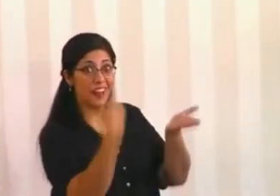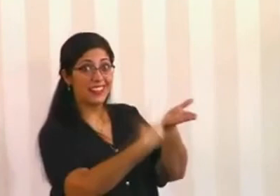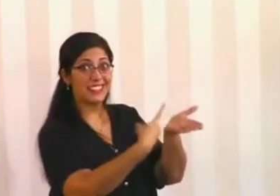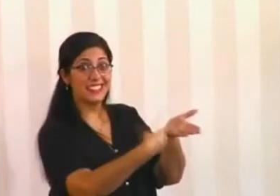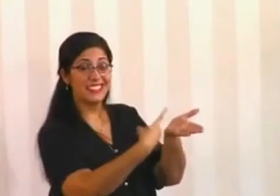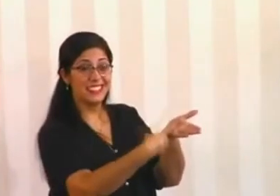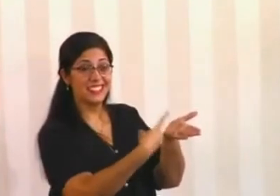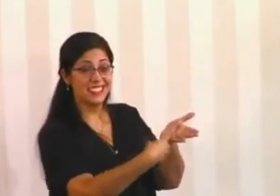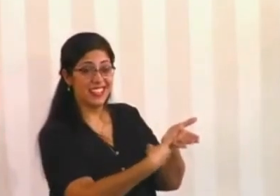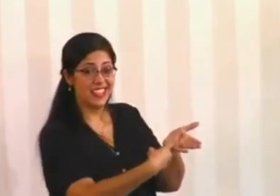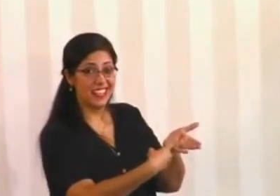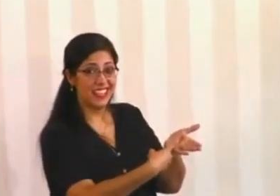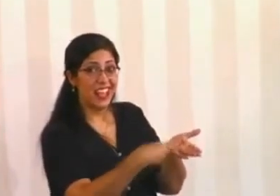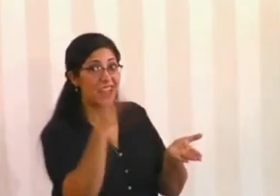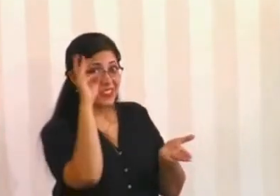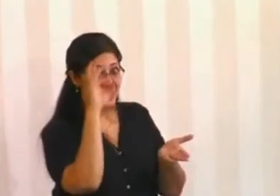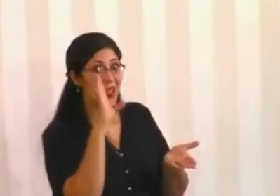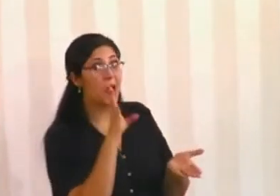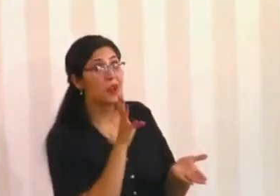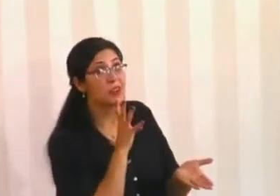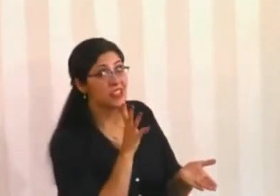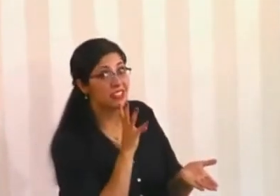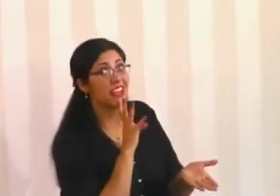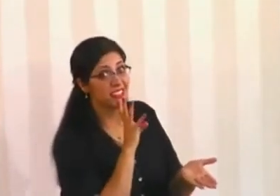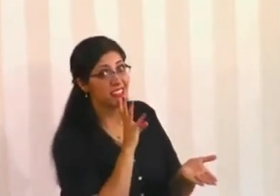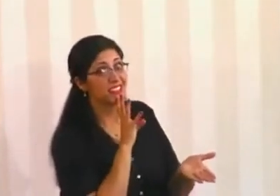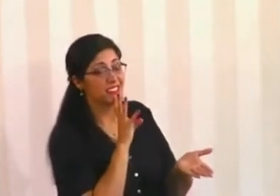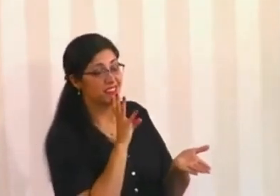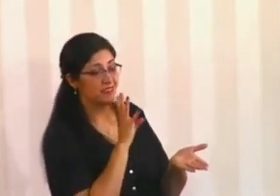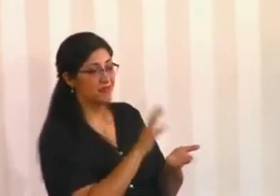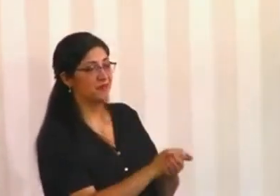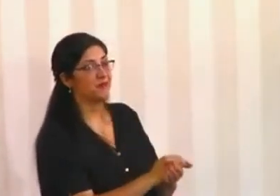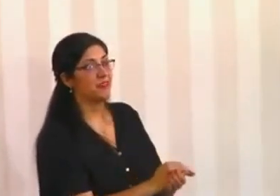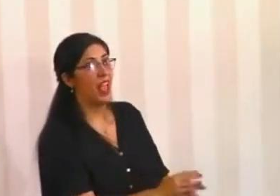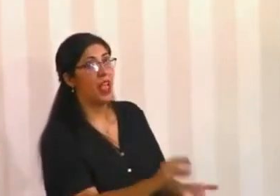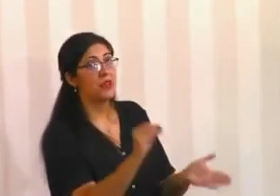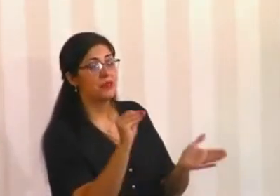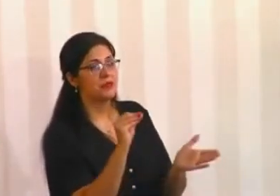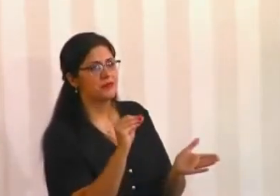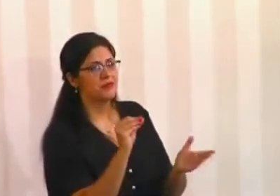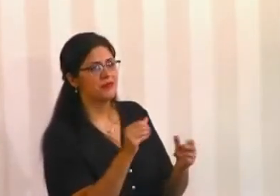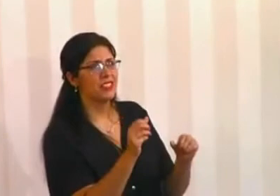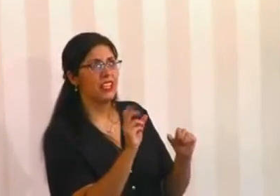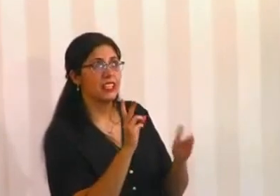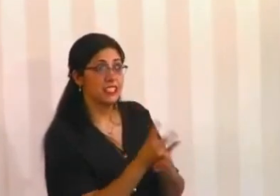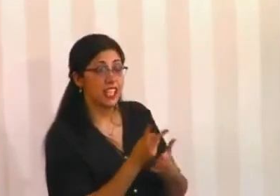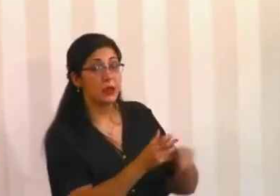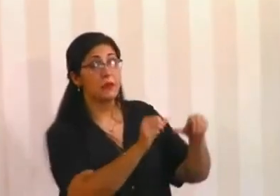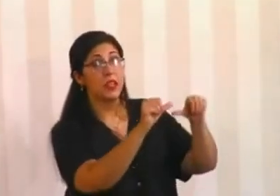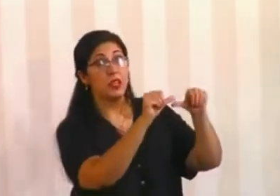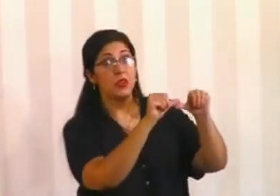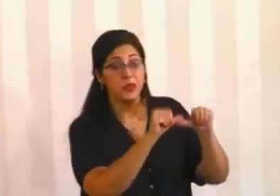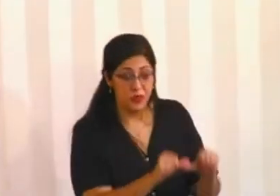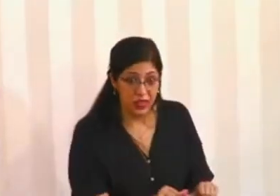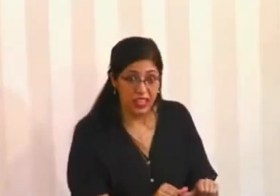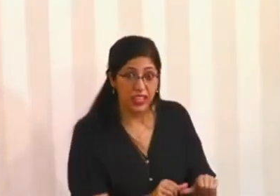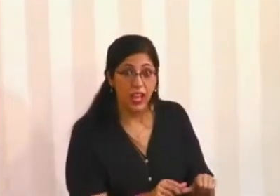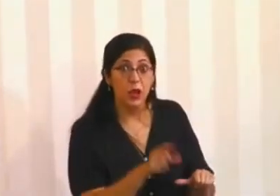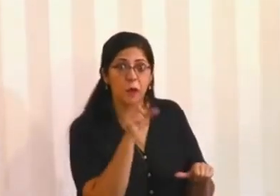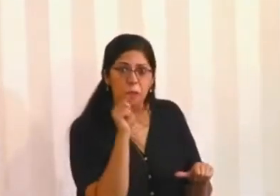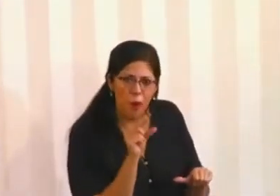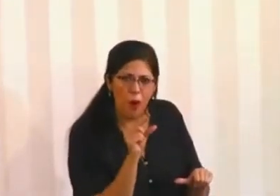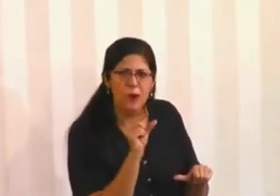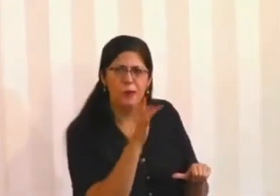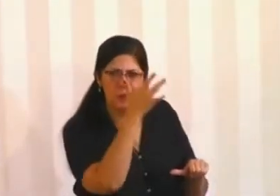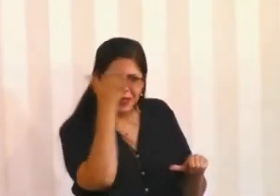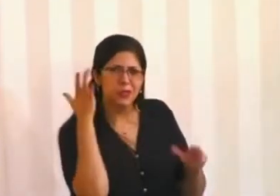Senhor conhece os seus. E o Senhor tem os seus remanescentes, mesmo em época de apostasia, mesmo em épocas tão difíceis como